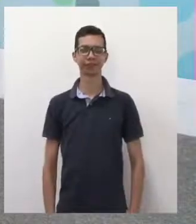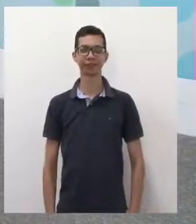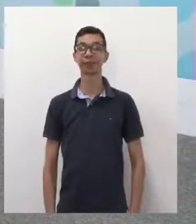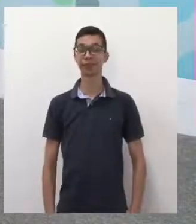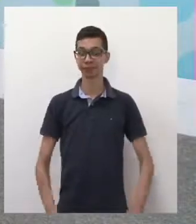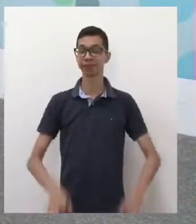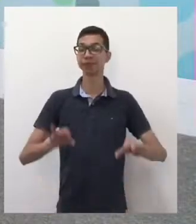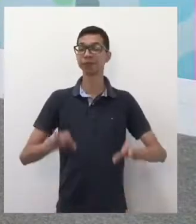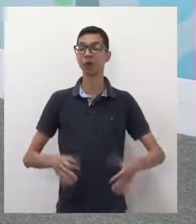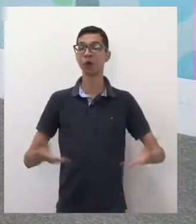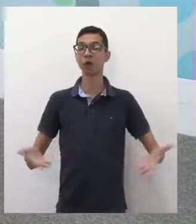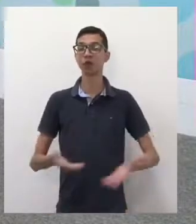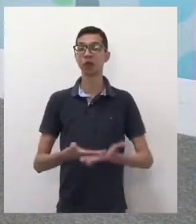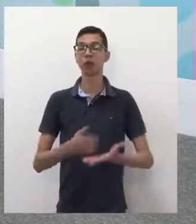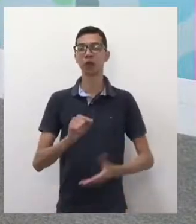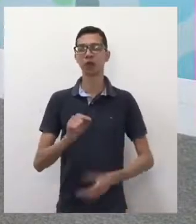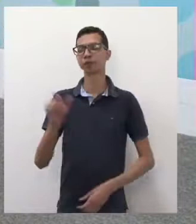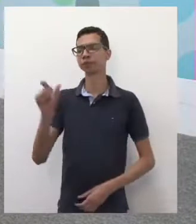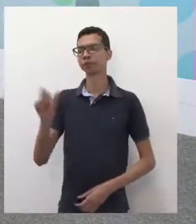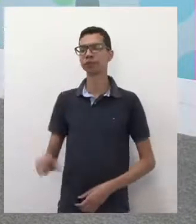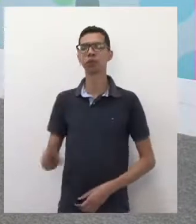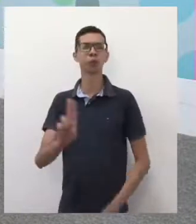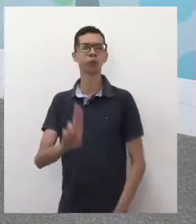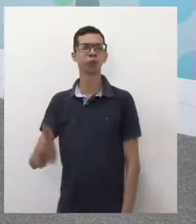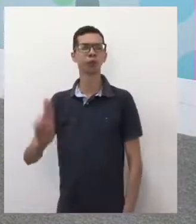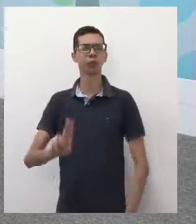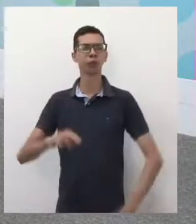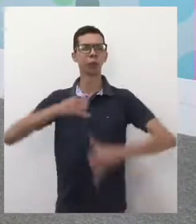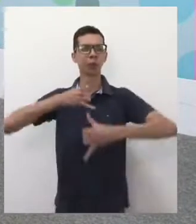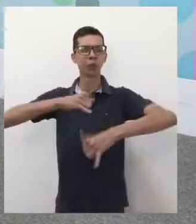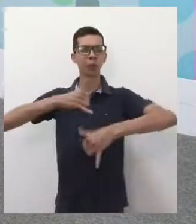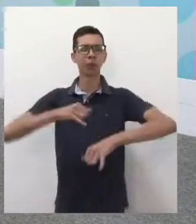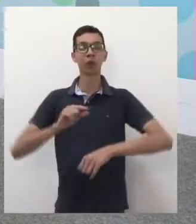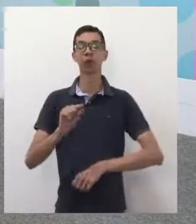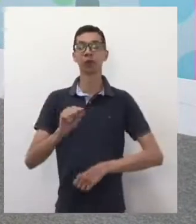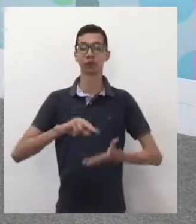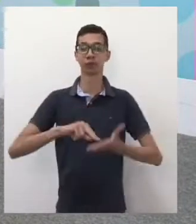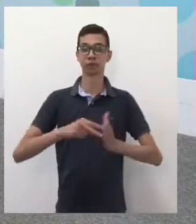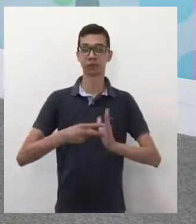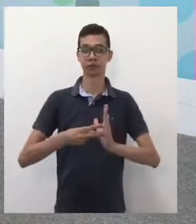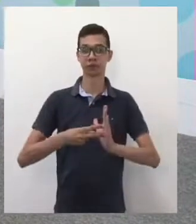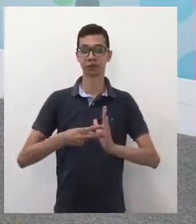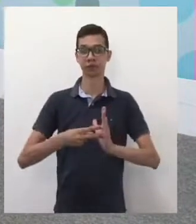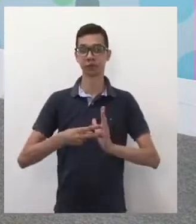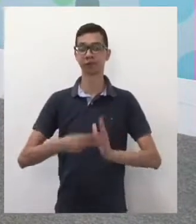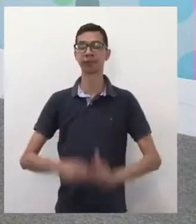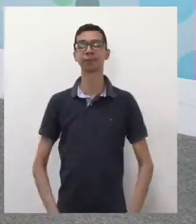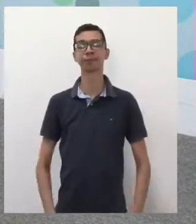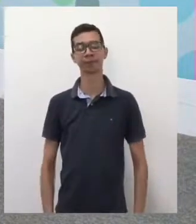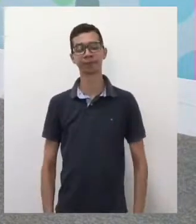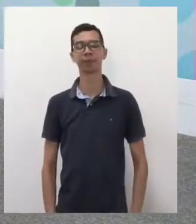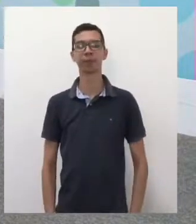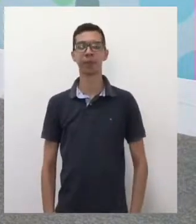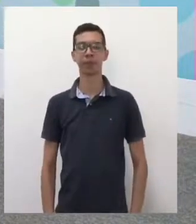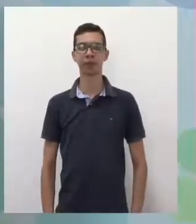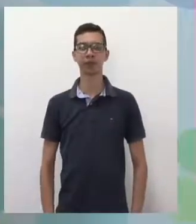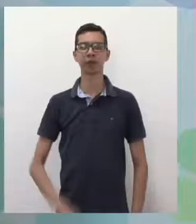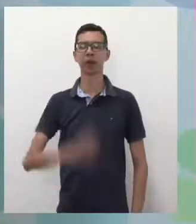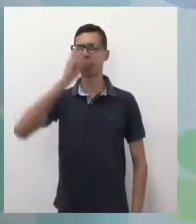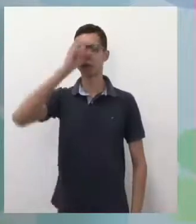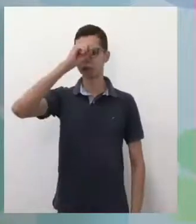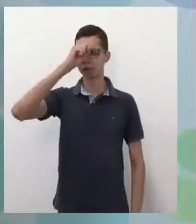aula de hoje, consumistas elétricos, o que será isso, né? A gente tem aí atendimento de uma habilidade, é